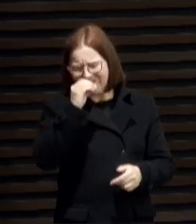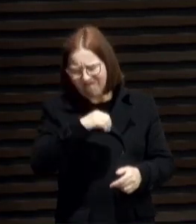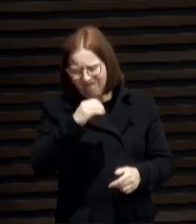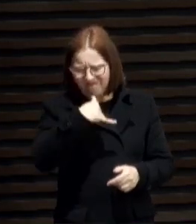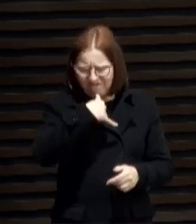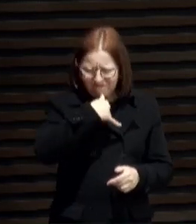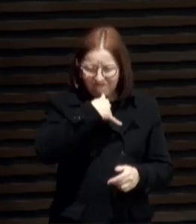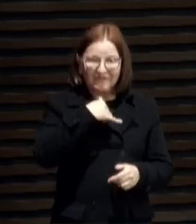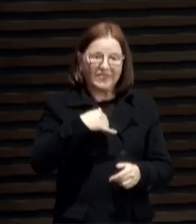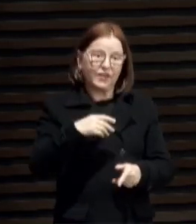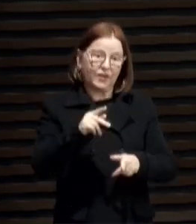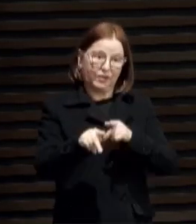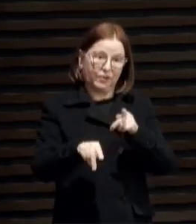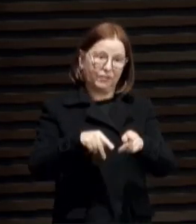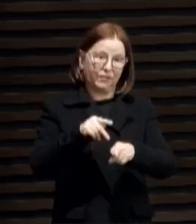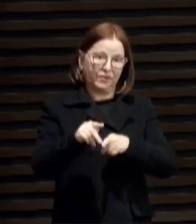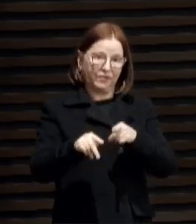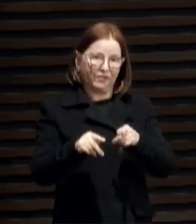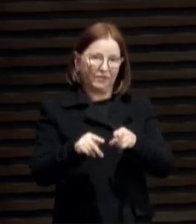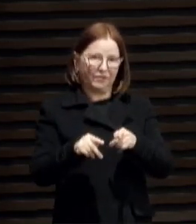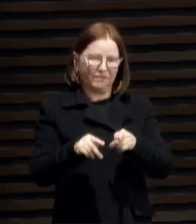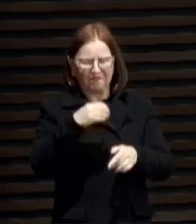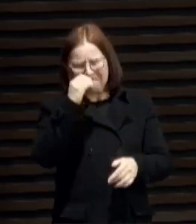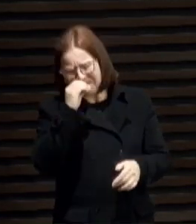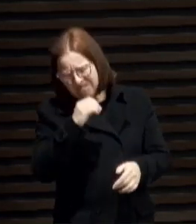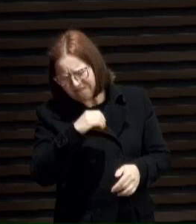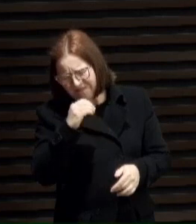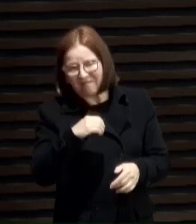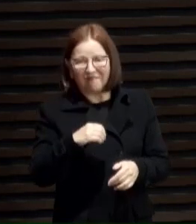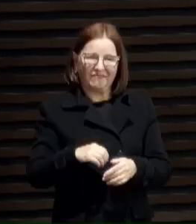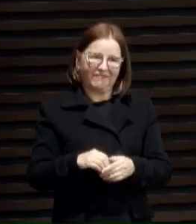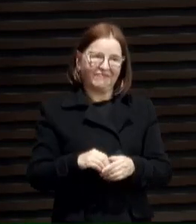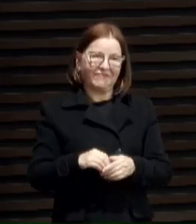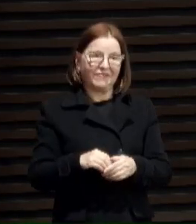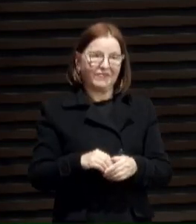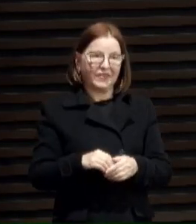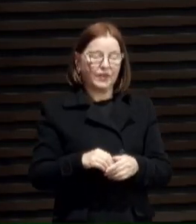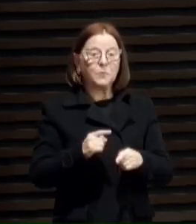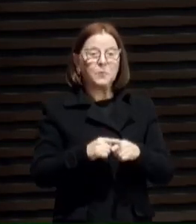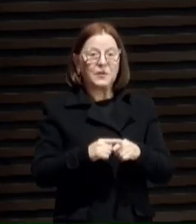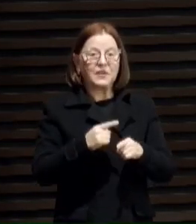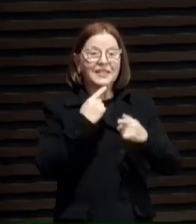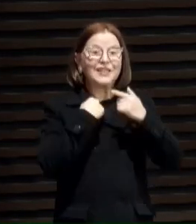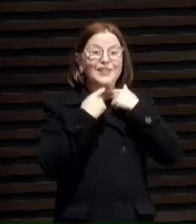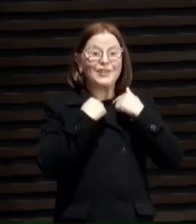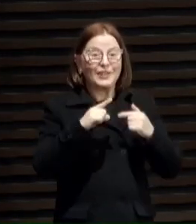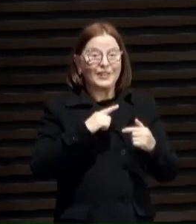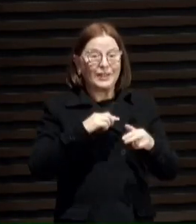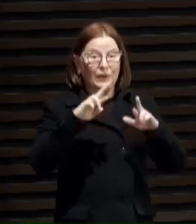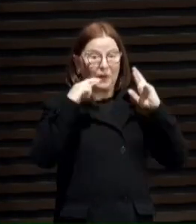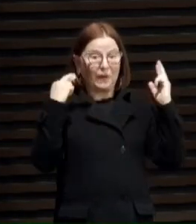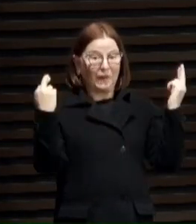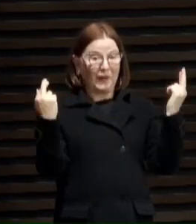O povo estava desanimado. Pois o seu desejo de ter um reino restaurado